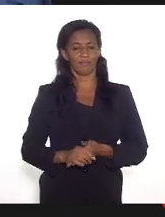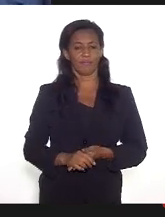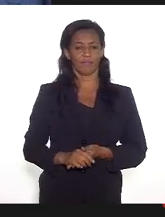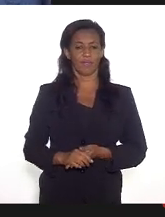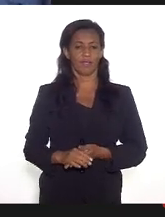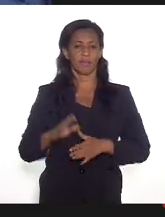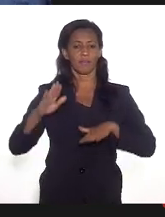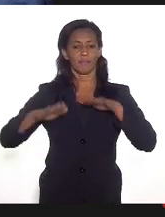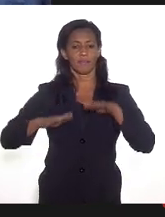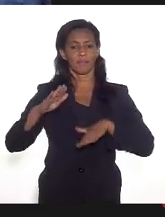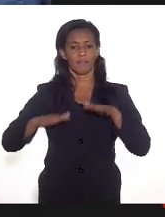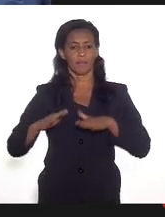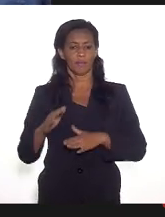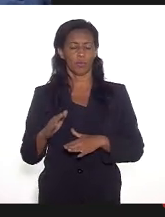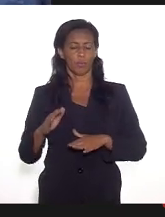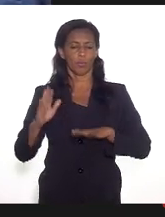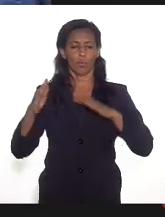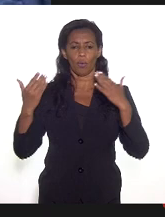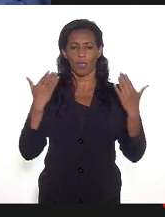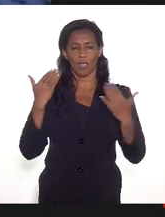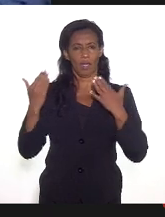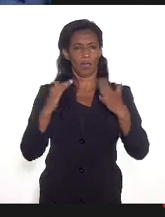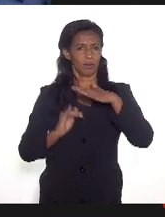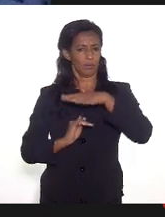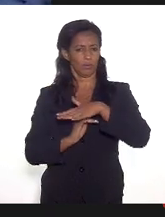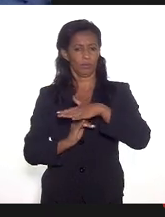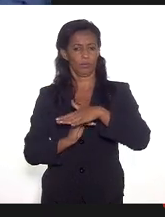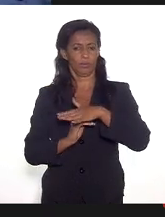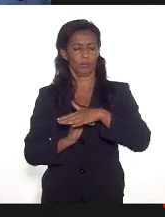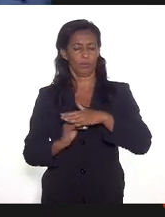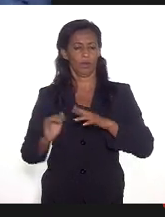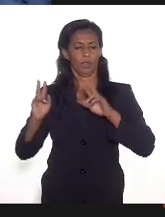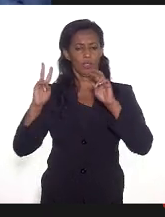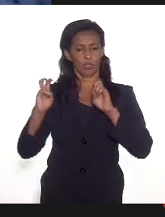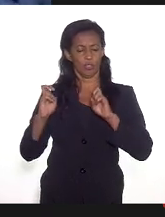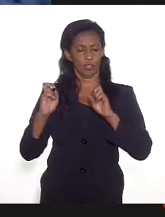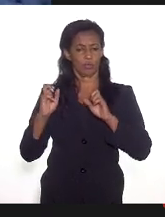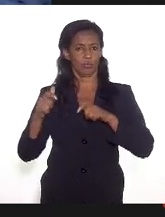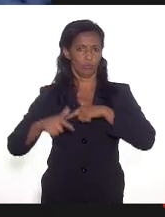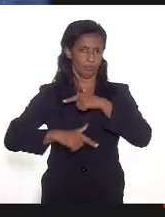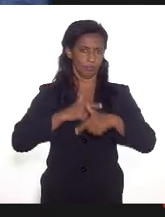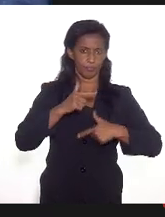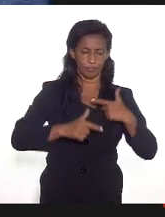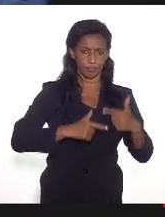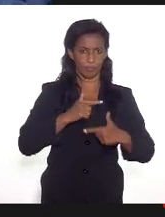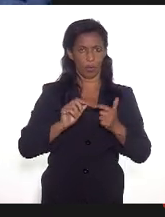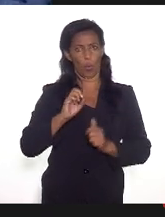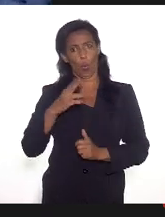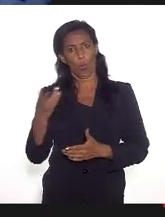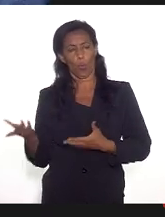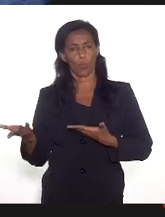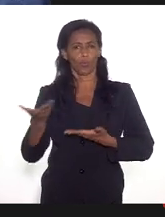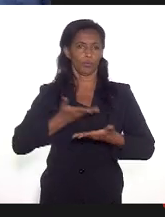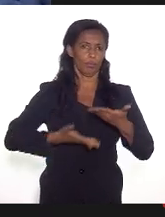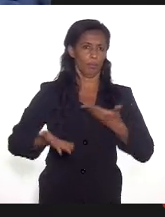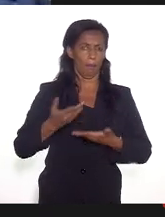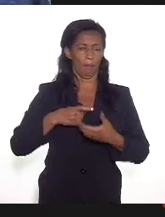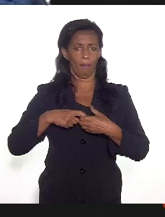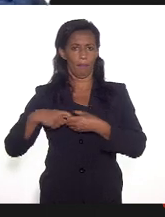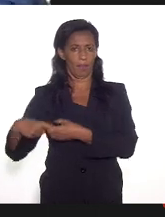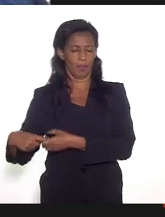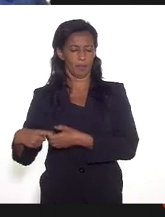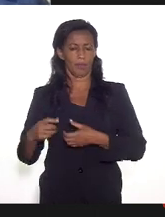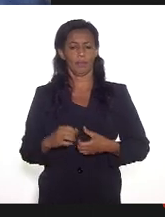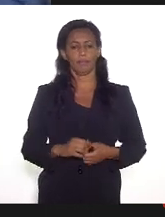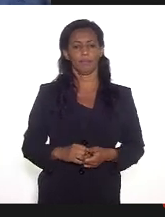muito embora toda e qualquer relação institucional a título de prestações de serviço ou de parceria é feita pela pró-reitoria